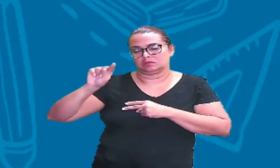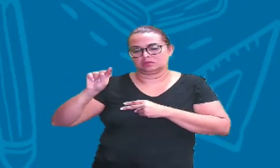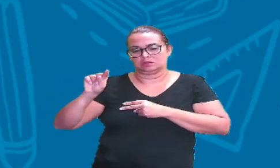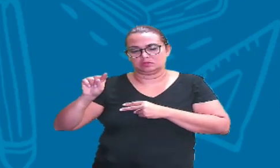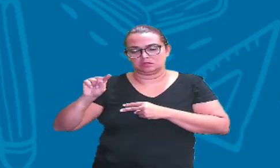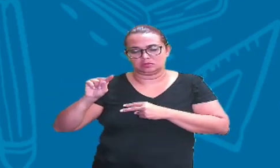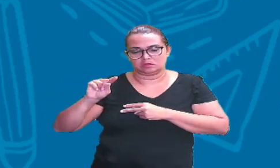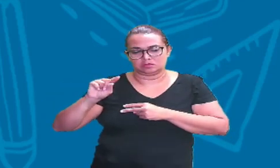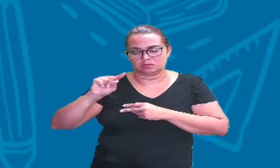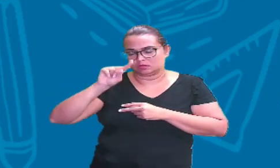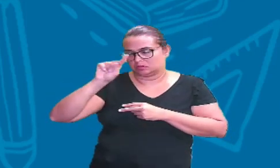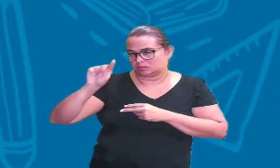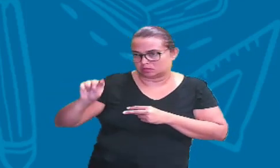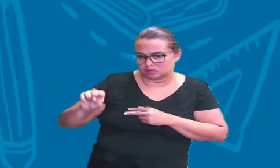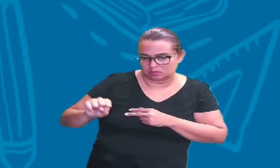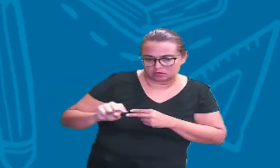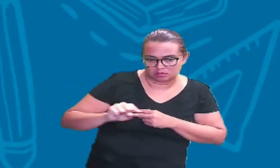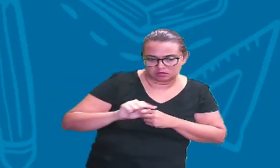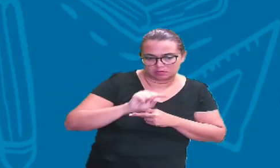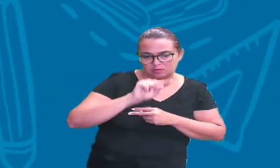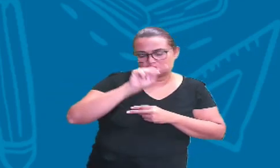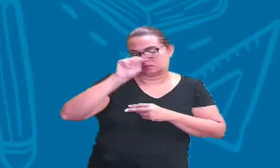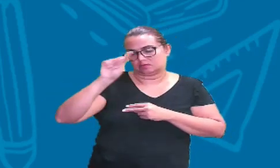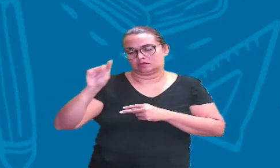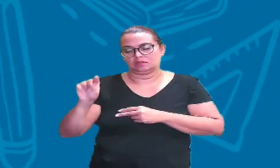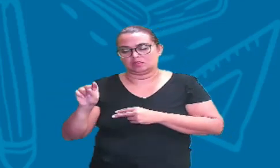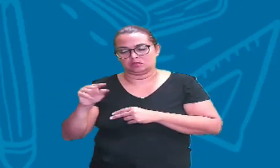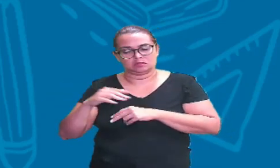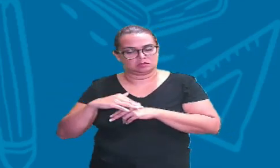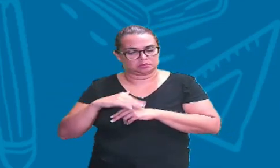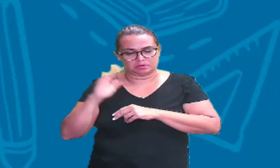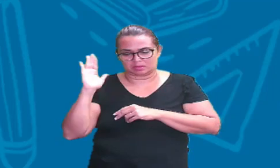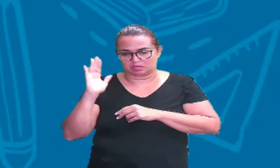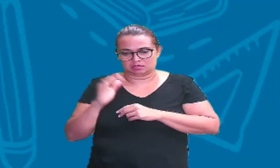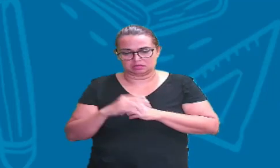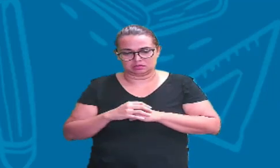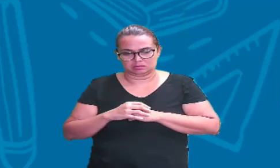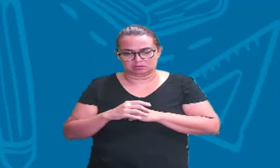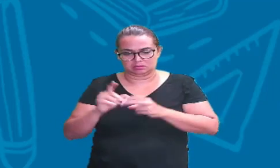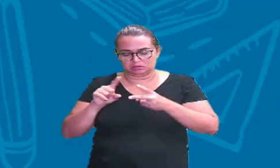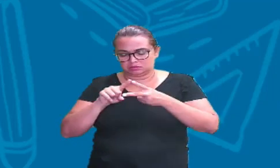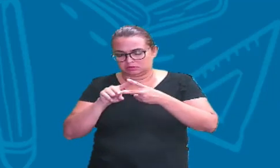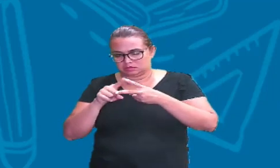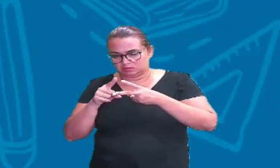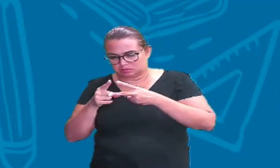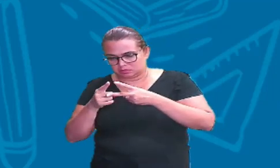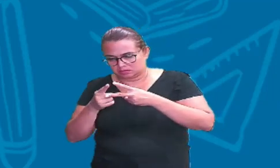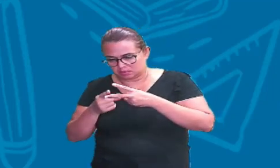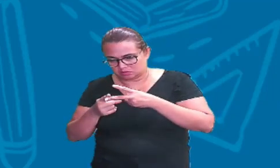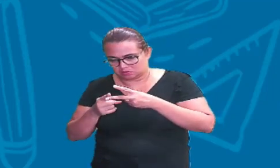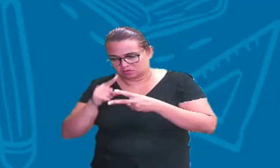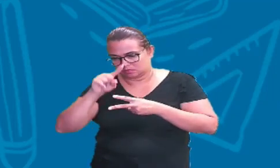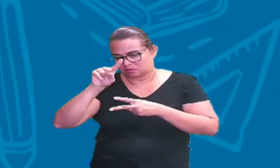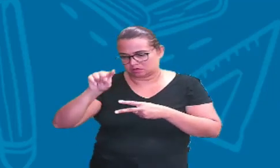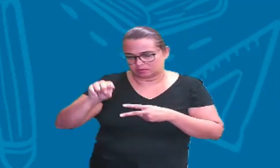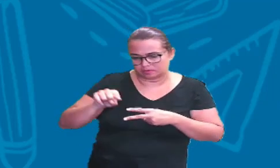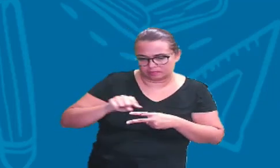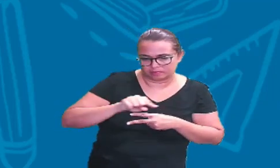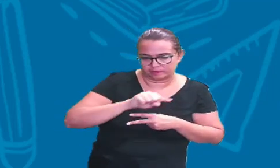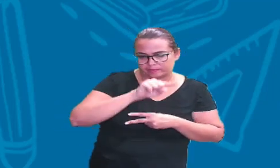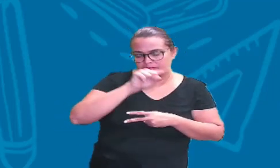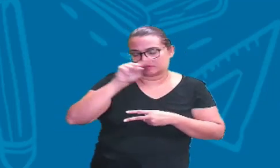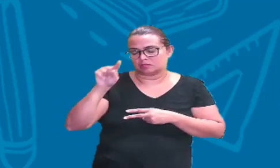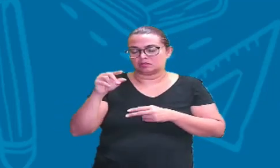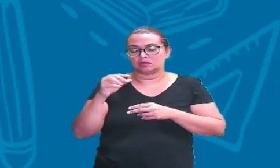círculo, essa volta, tá certo? E essa angulação toda, ela vale